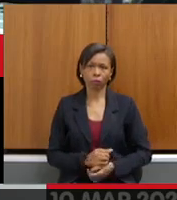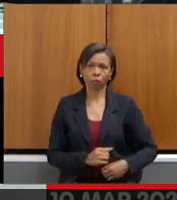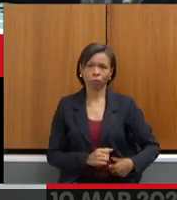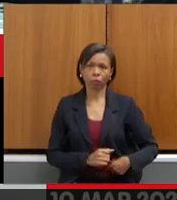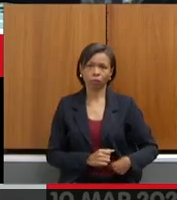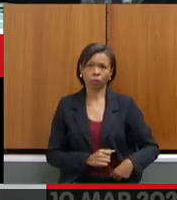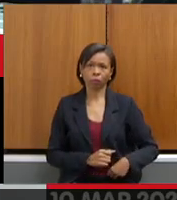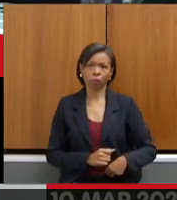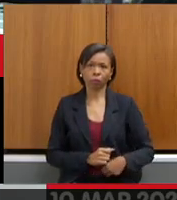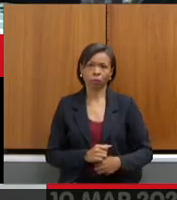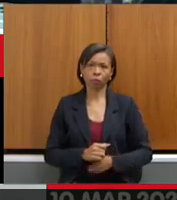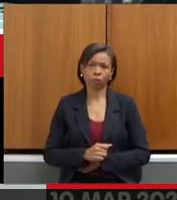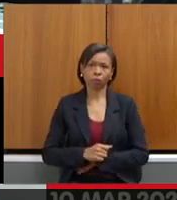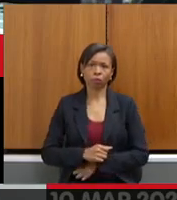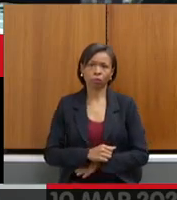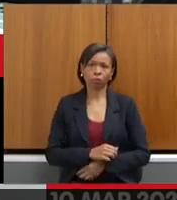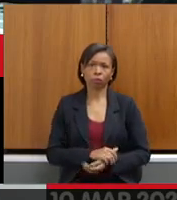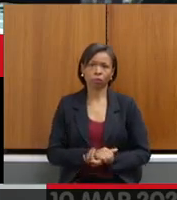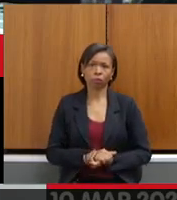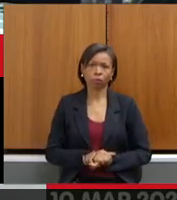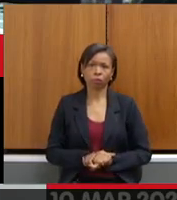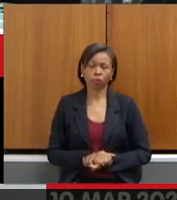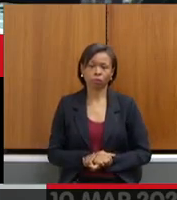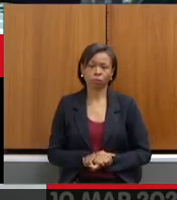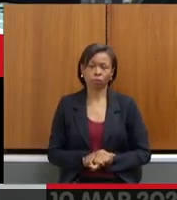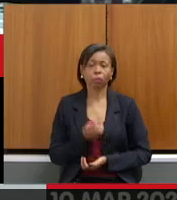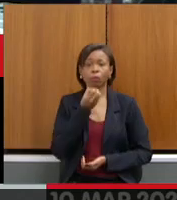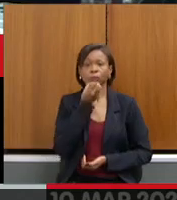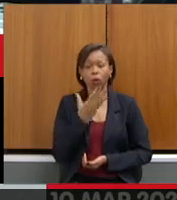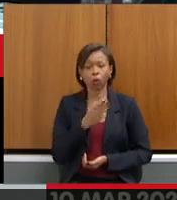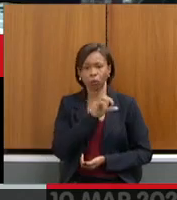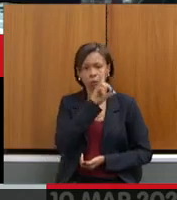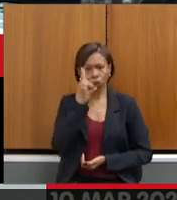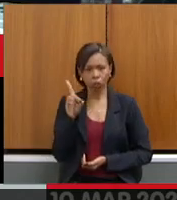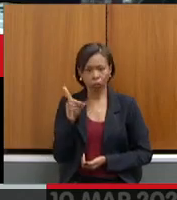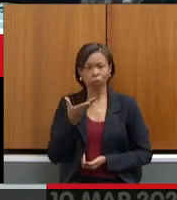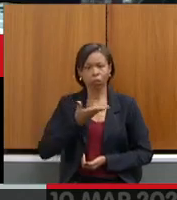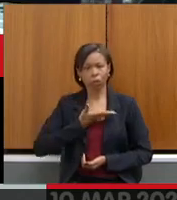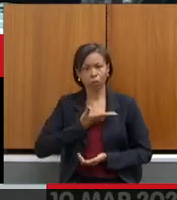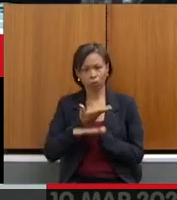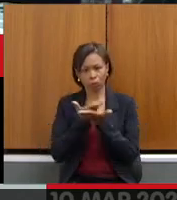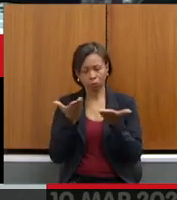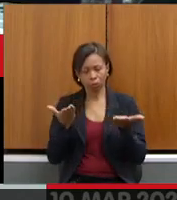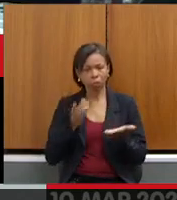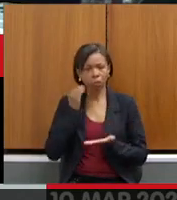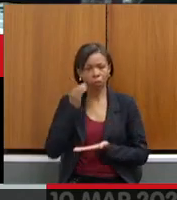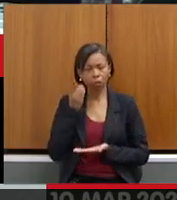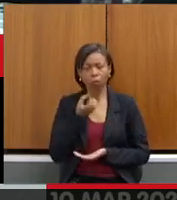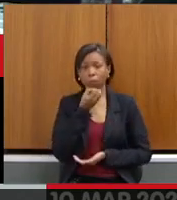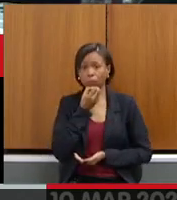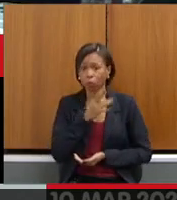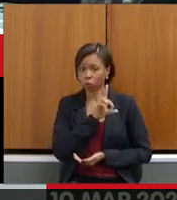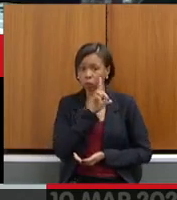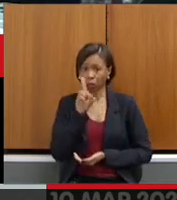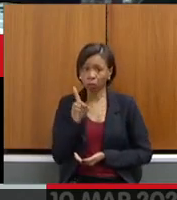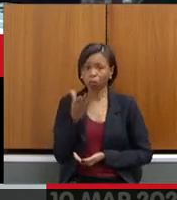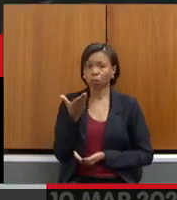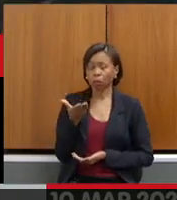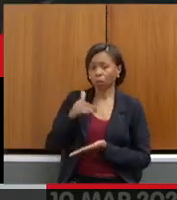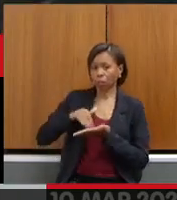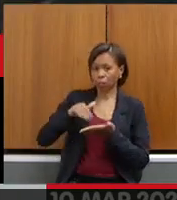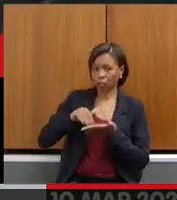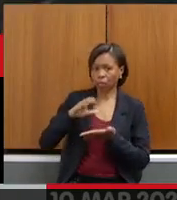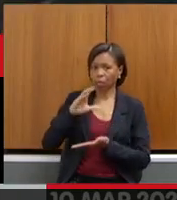o efe Bom dia pegas Bom dia deputados e deputadas Bom dia secretário Carlos Eduardo